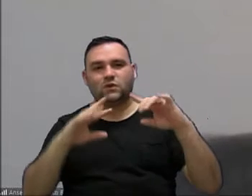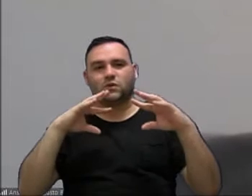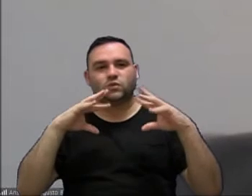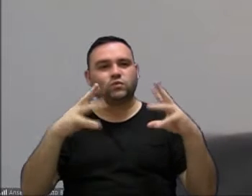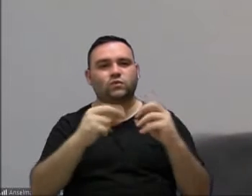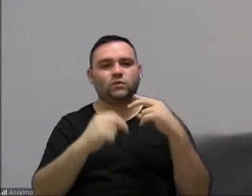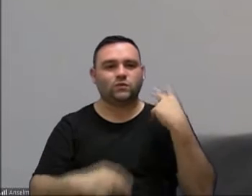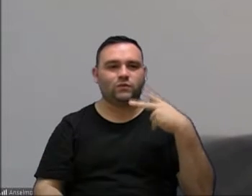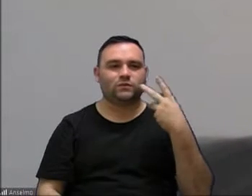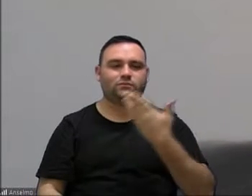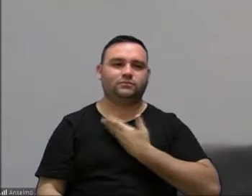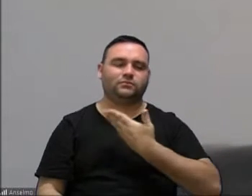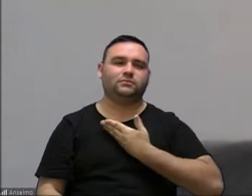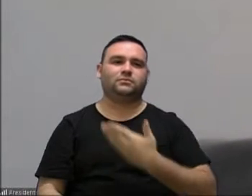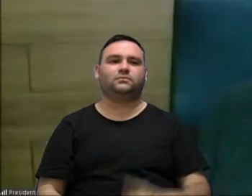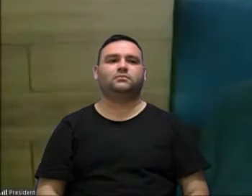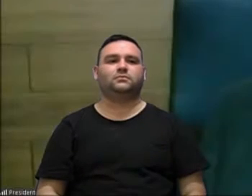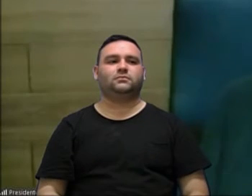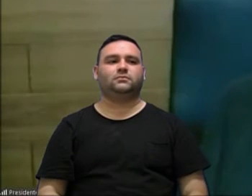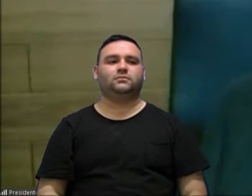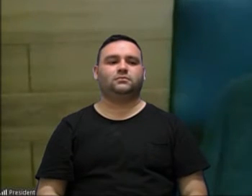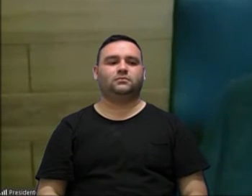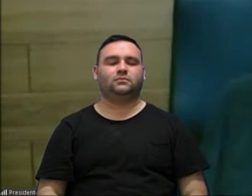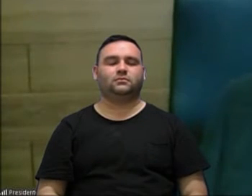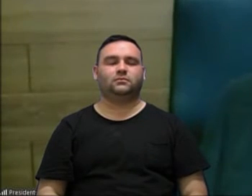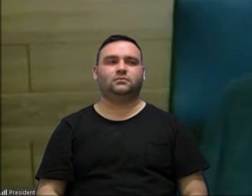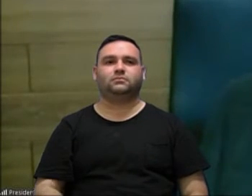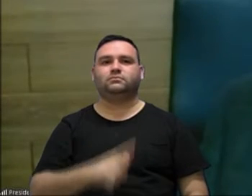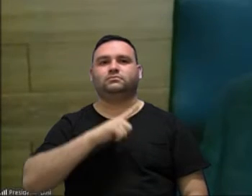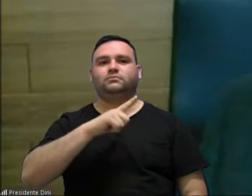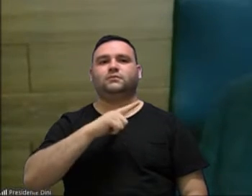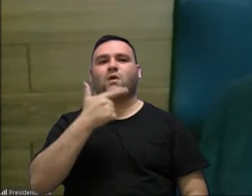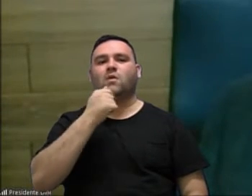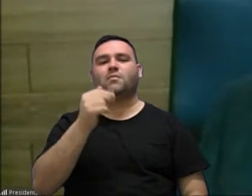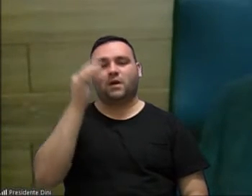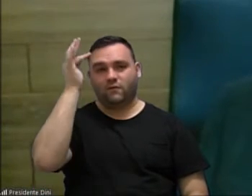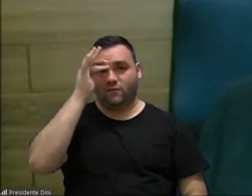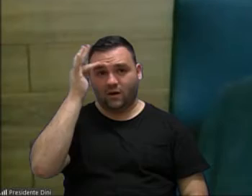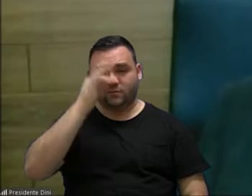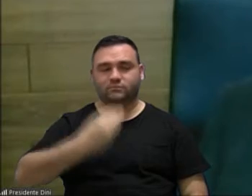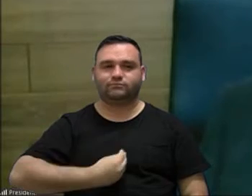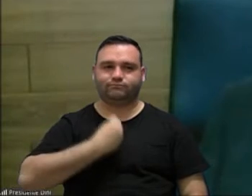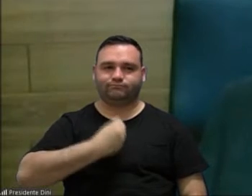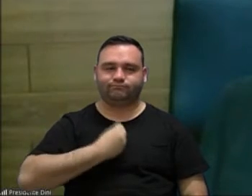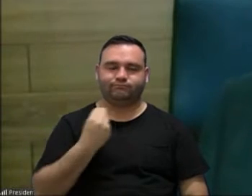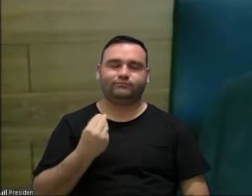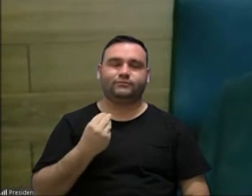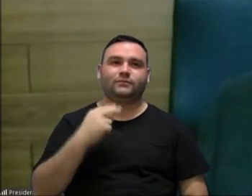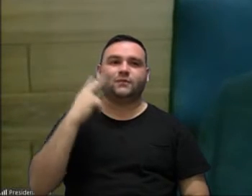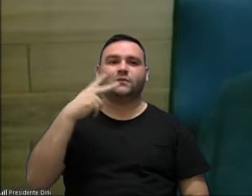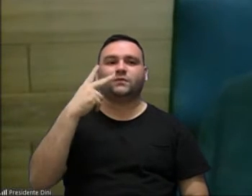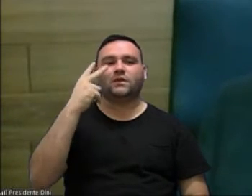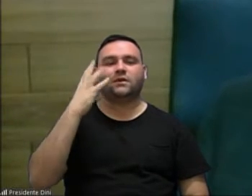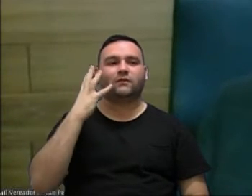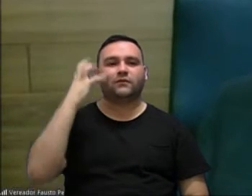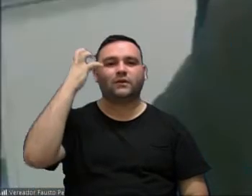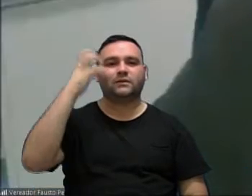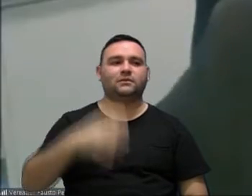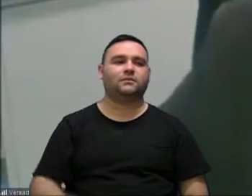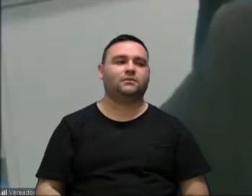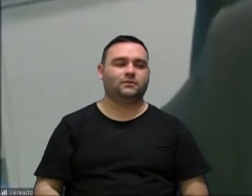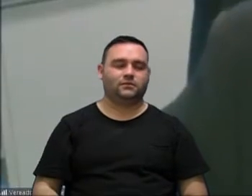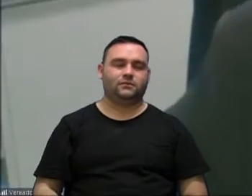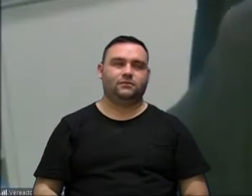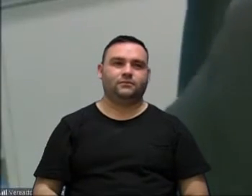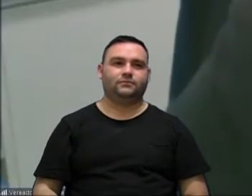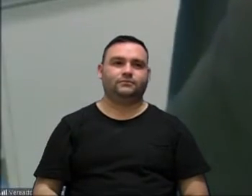vereadores todos os colegas ok está presente Fausto está presente Fernanda Garcia bom presidente bom dia